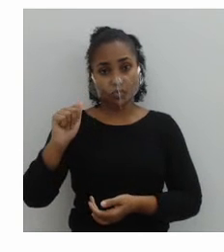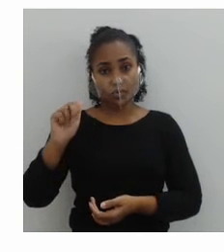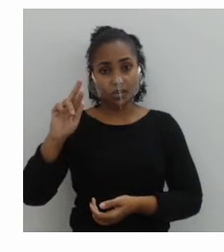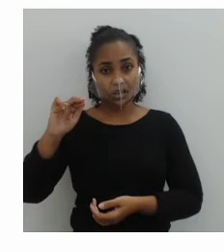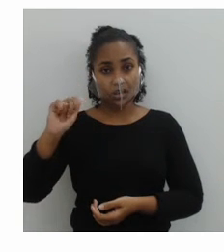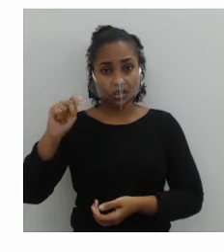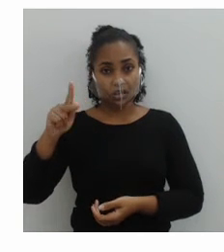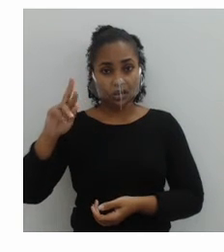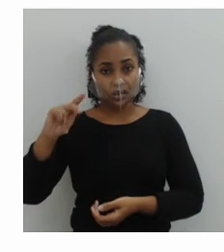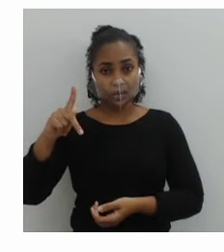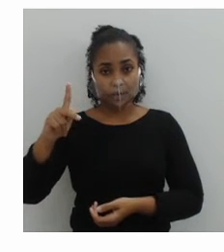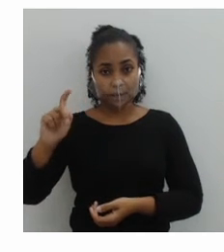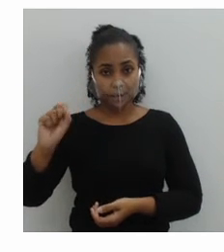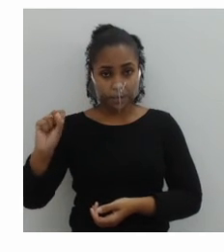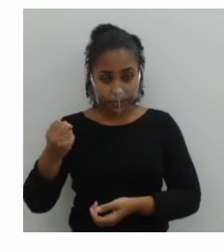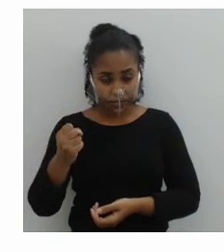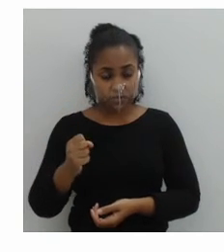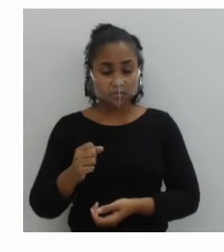se prolongando até